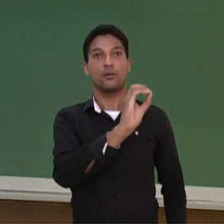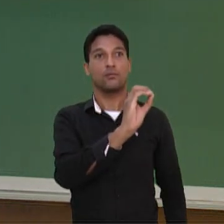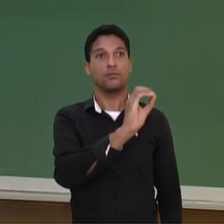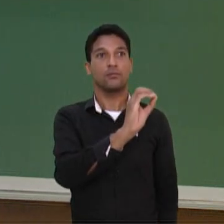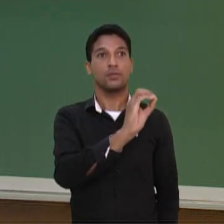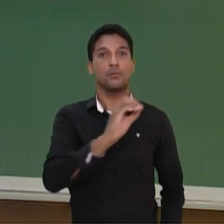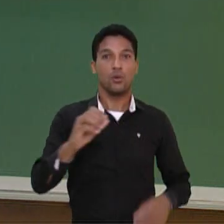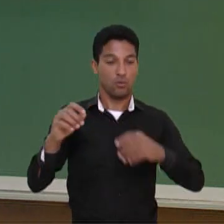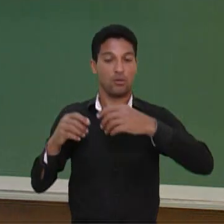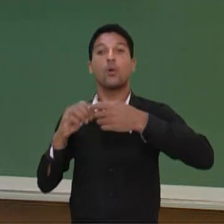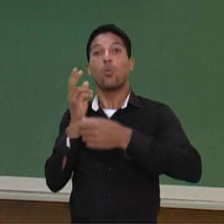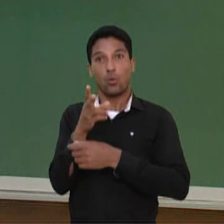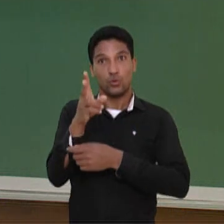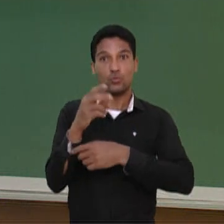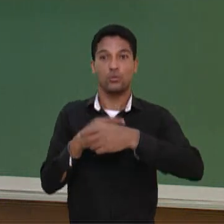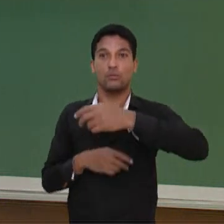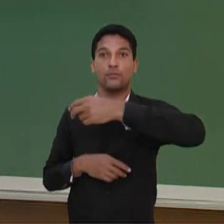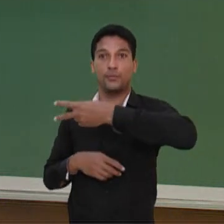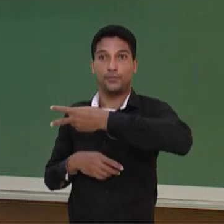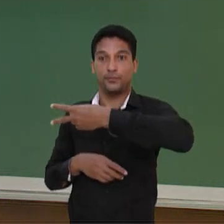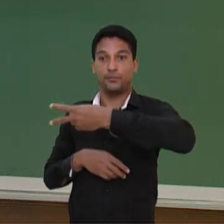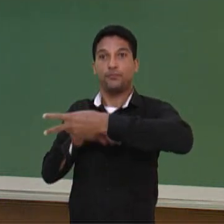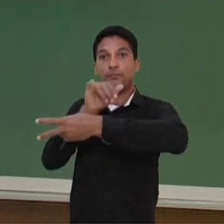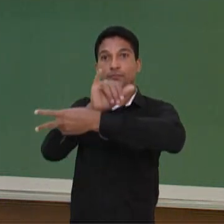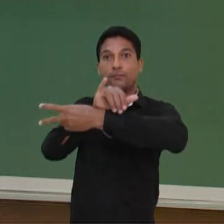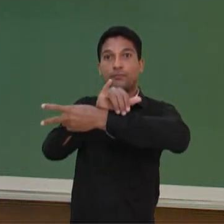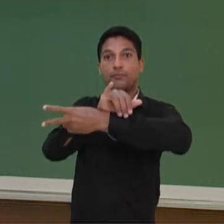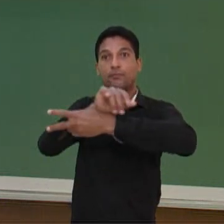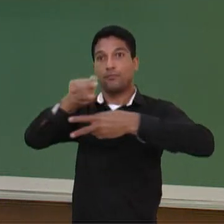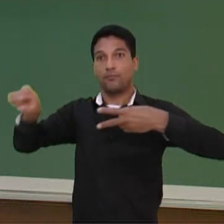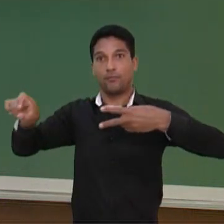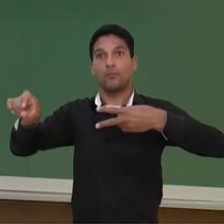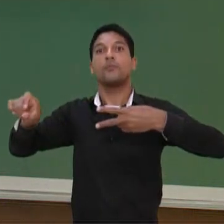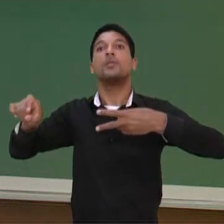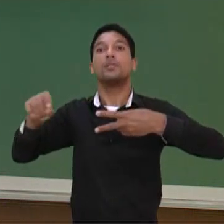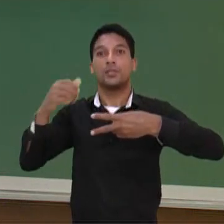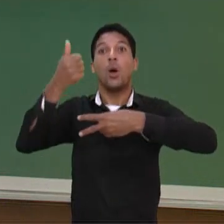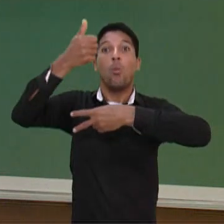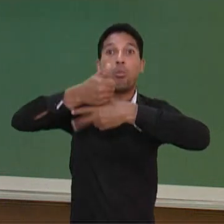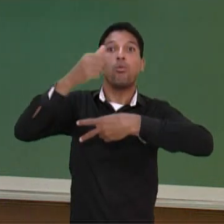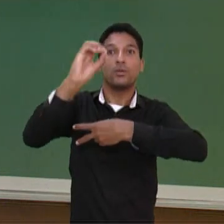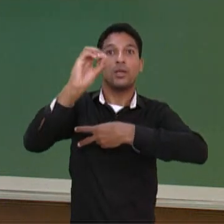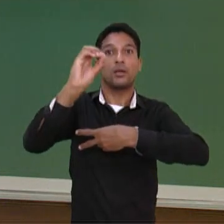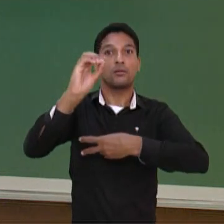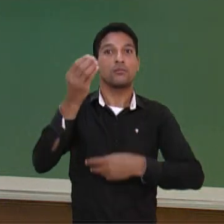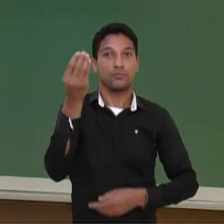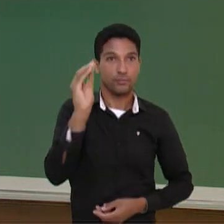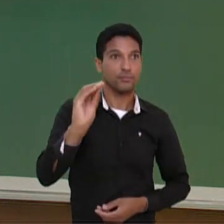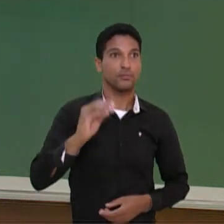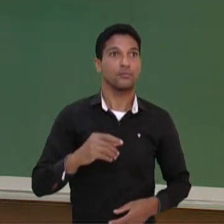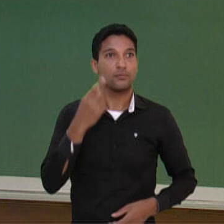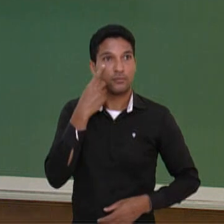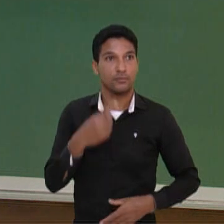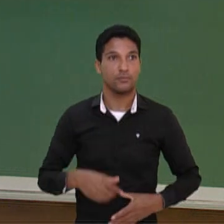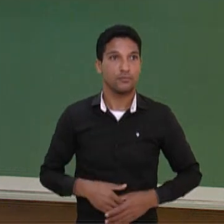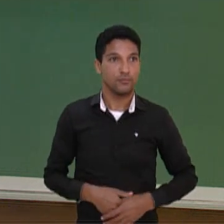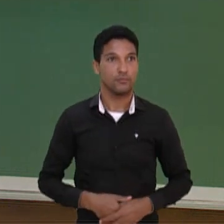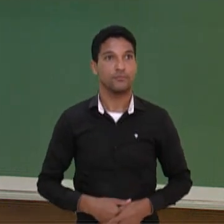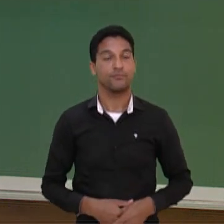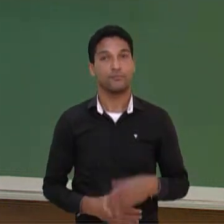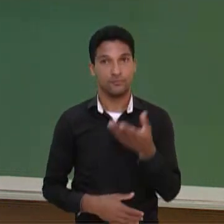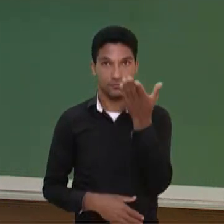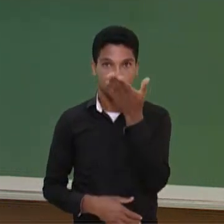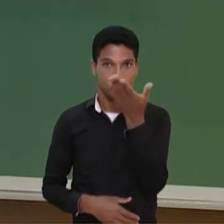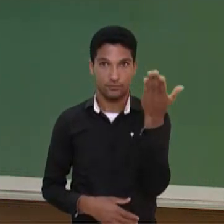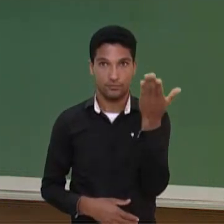quadrado, menos 4 vezes 0 mais 3. 0 elevado ao quadrado é 0, menos 4 vezes 0, 0